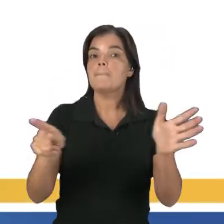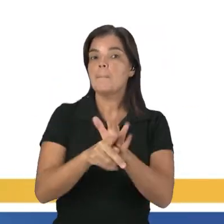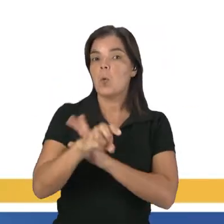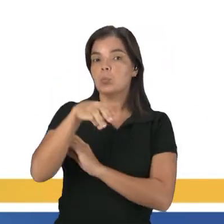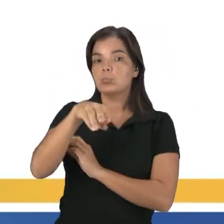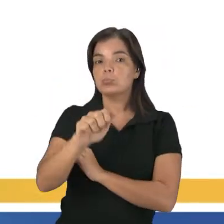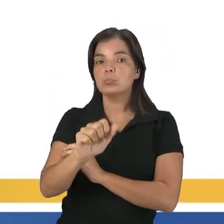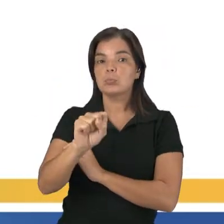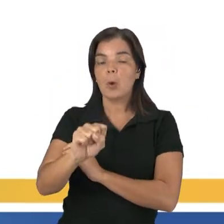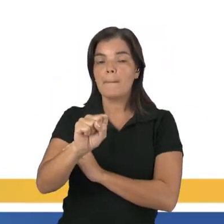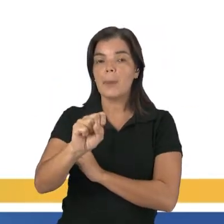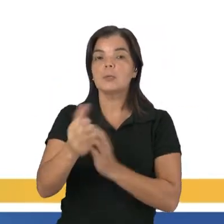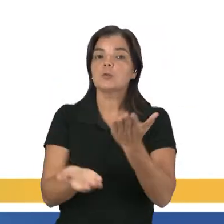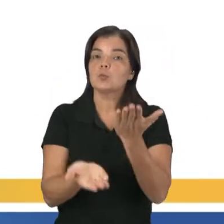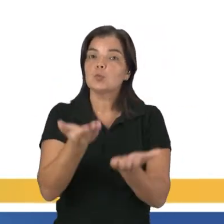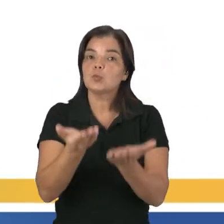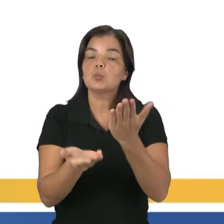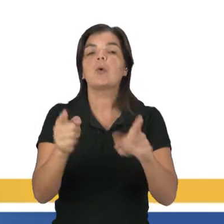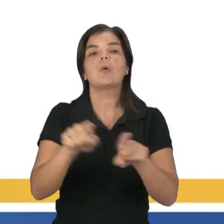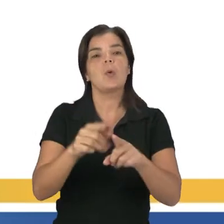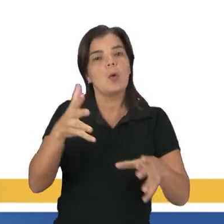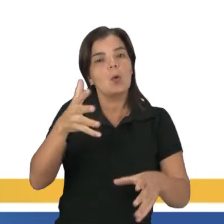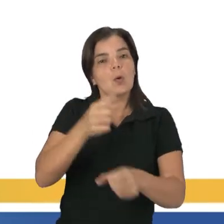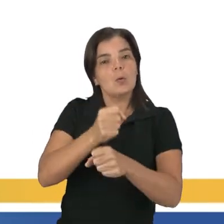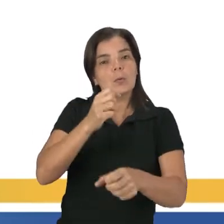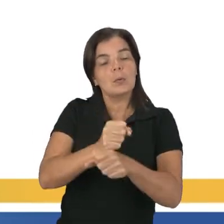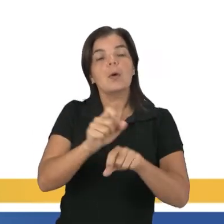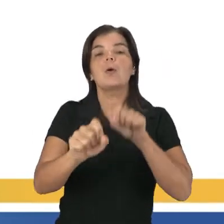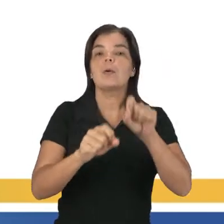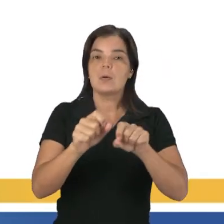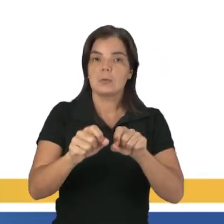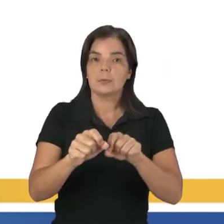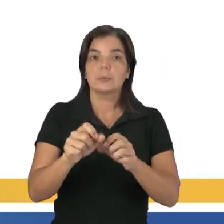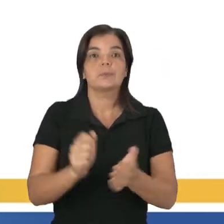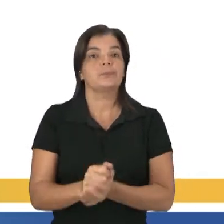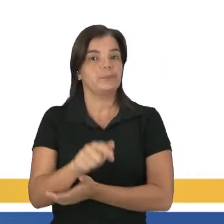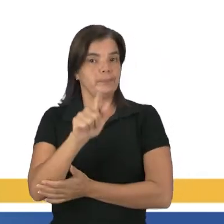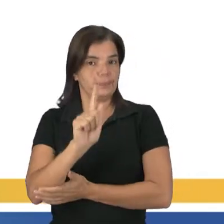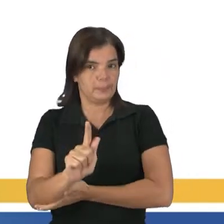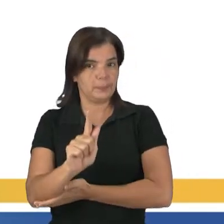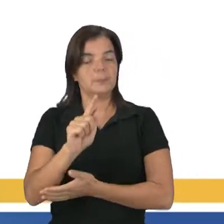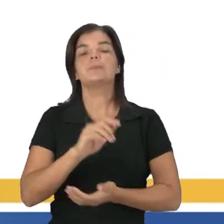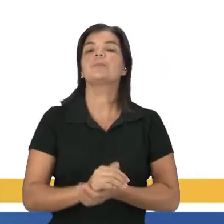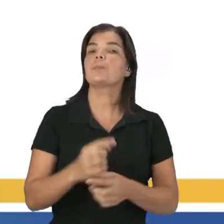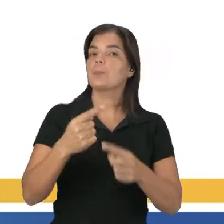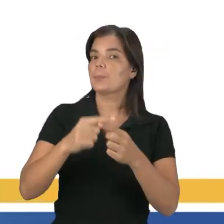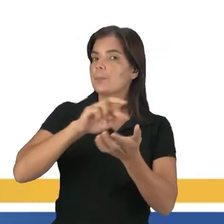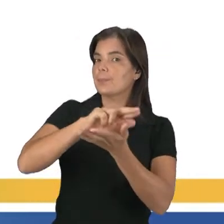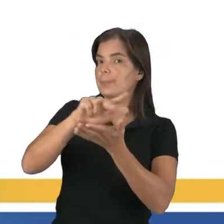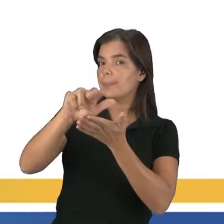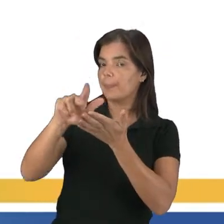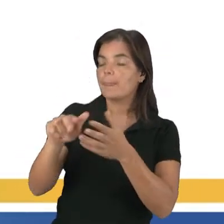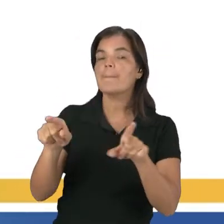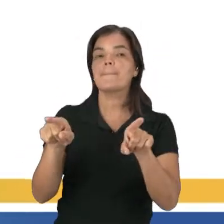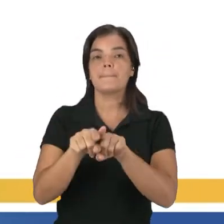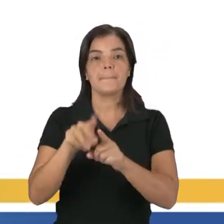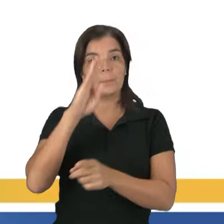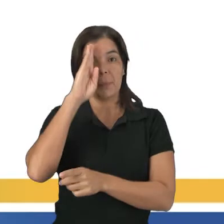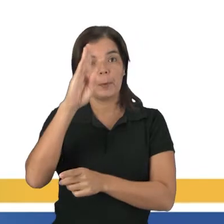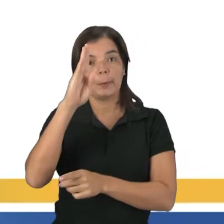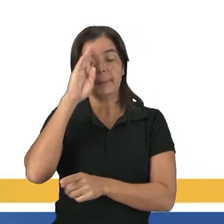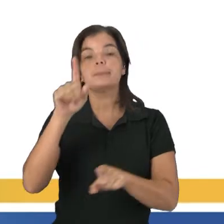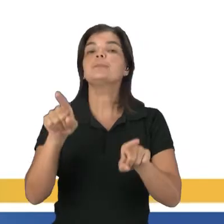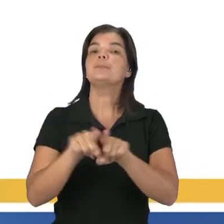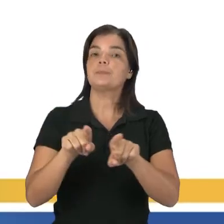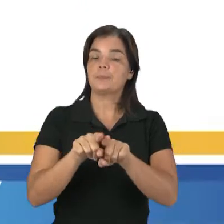massa, né? Então, quando você vai fazer um cálculo, o nosso padrão é escrever ele em grama, porque existem vários, mas ele é o nosso principal,